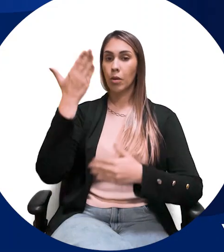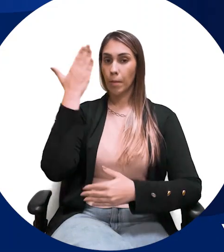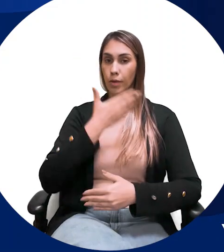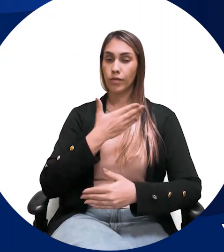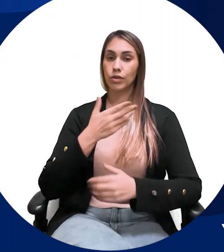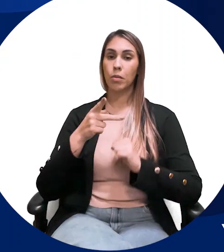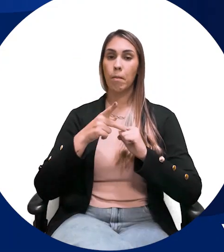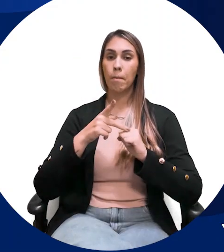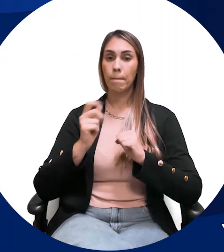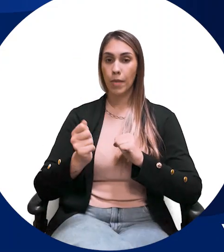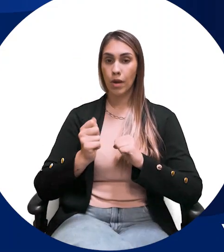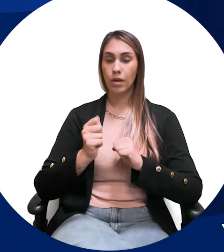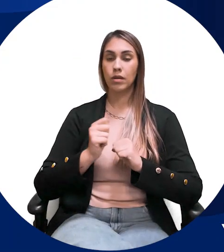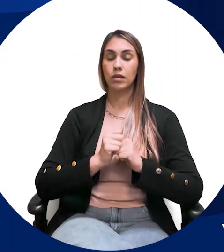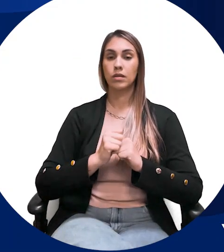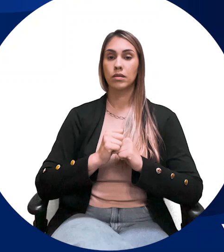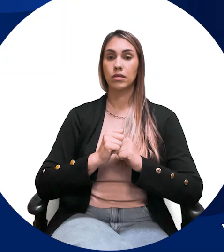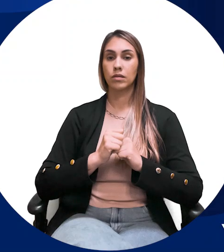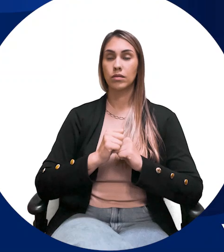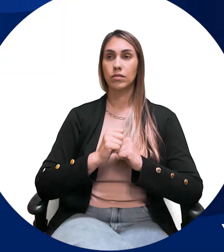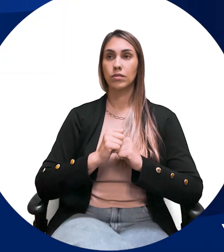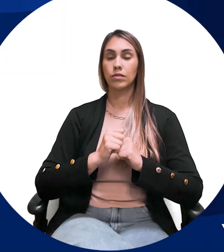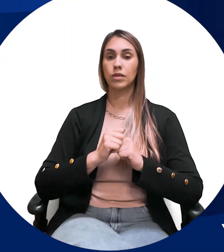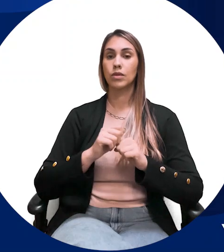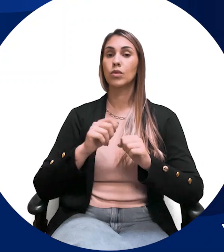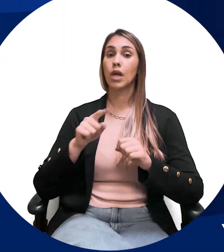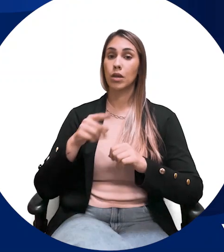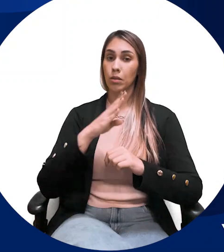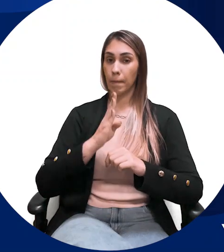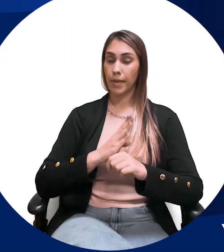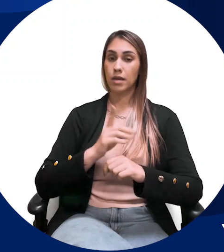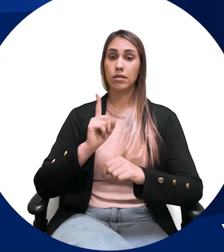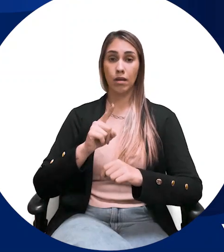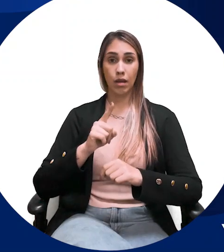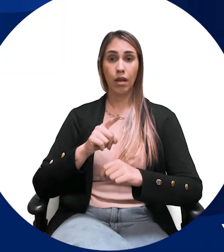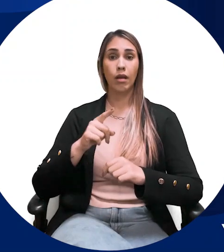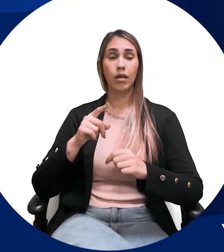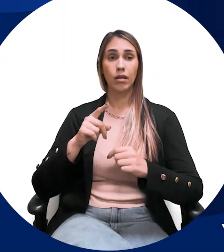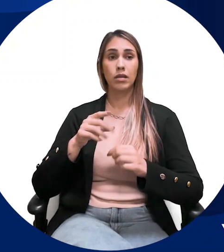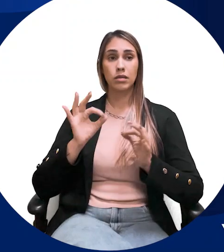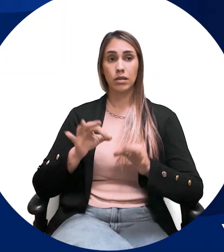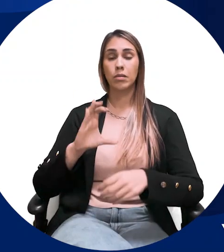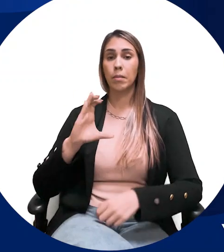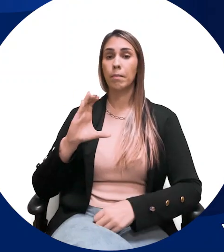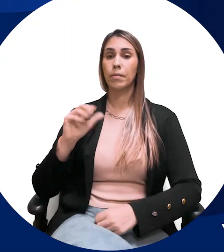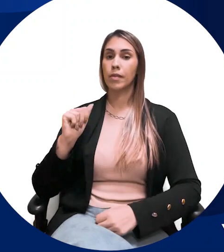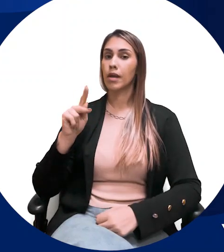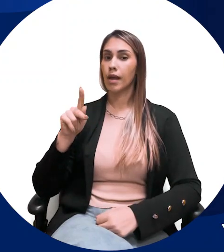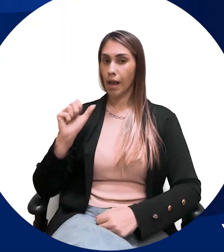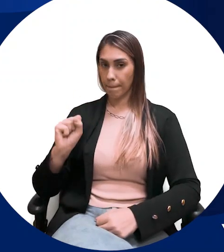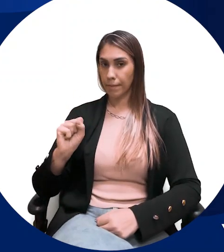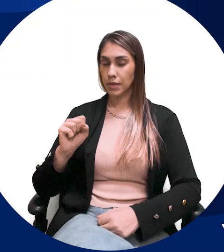9. Comprovante de que o curso de pós-graduação, stricto sensu, no Brasil é validado pelo CAPES